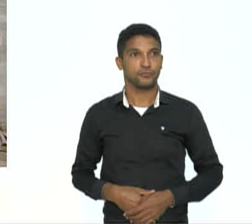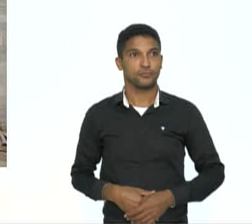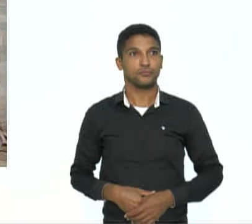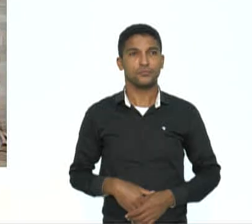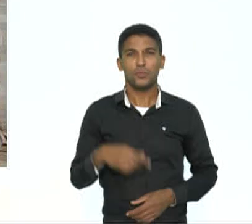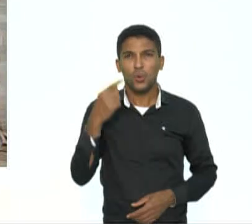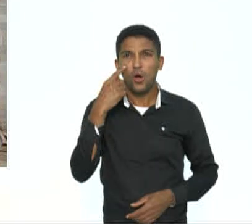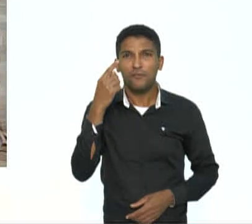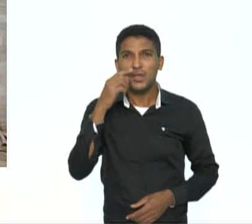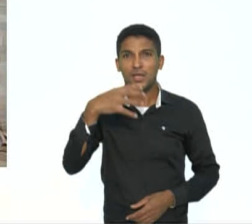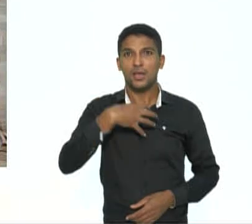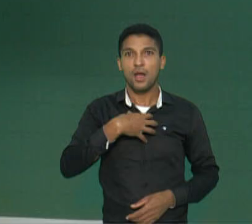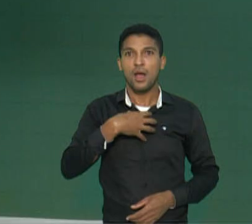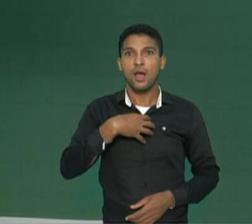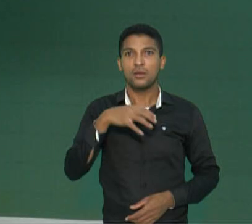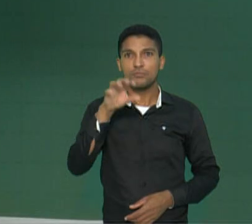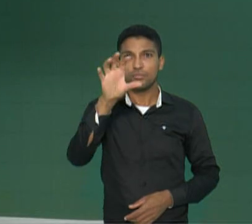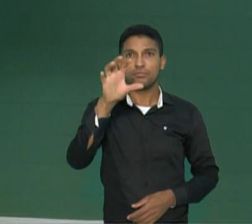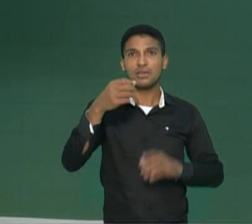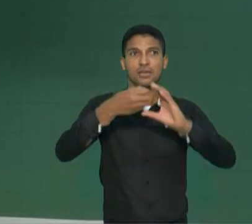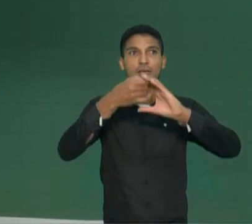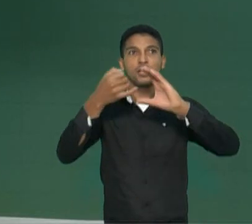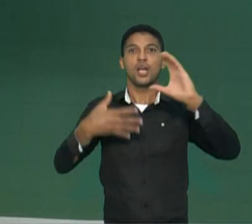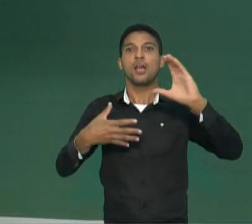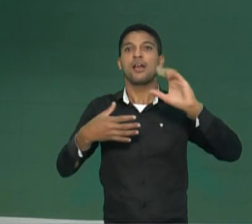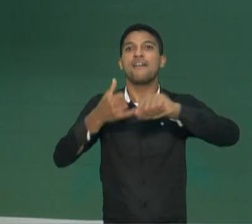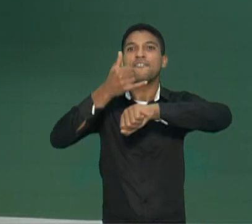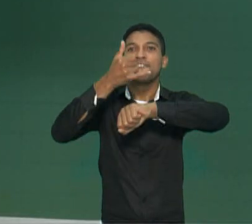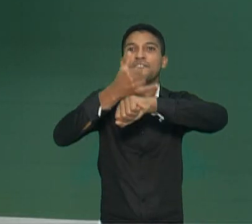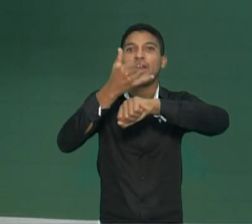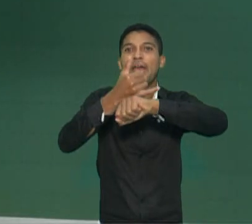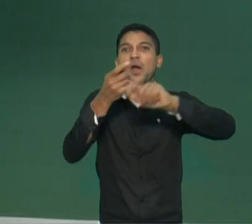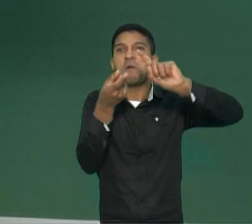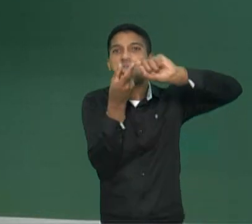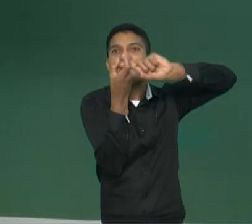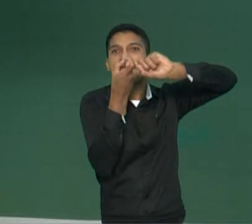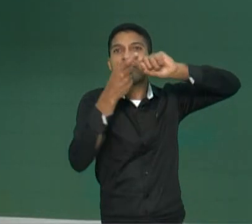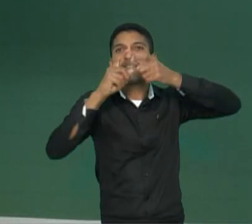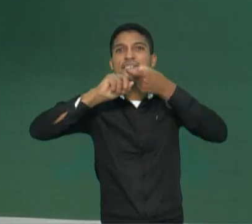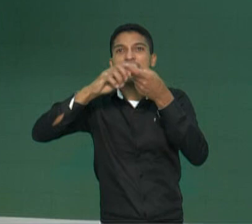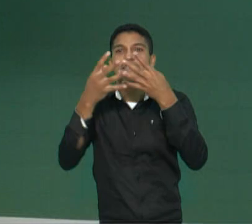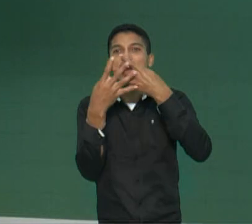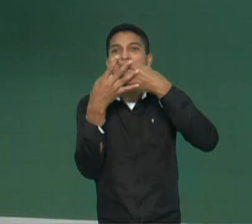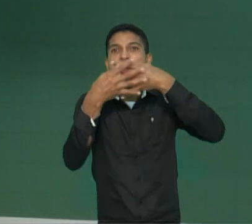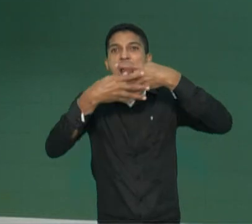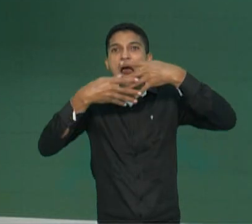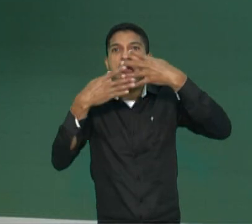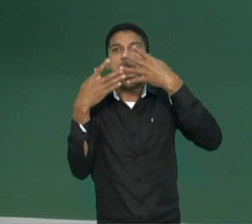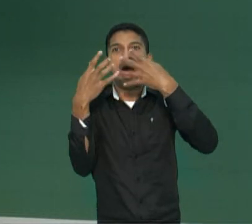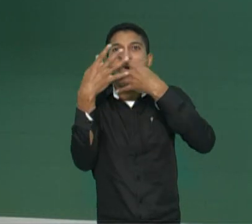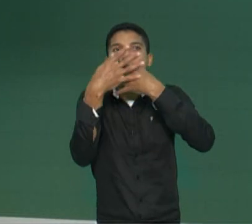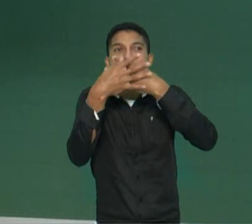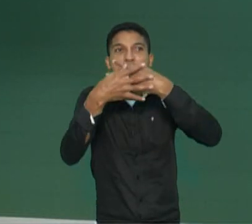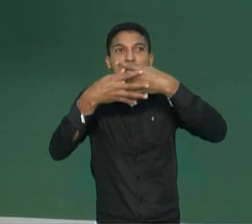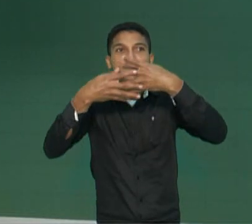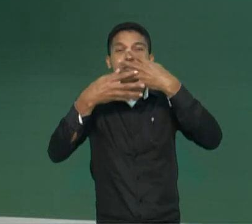Olha a concepção, pessoal, isso aqui, né, era um ferro armado que segurava e sustentava esses vidros todos, né?